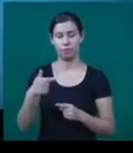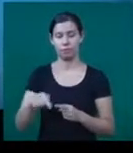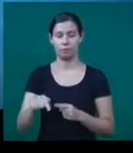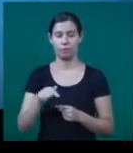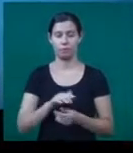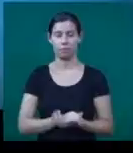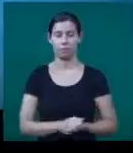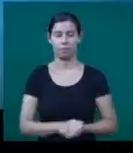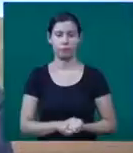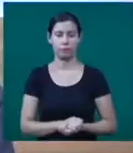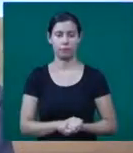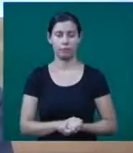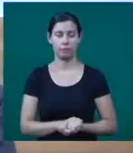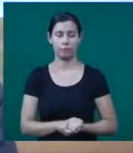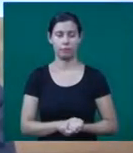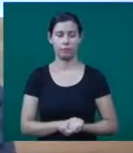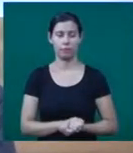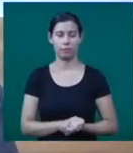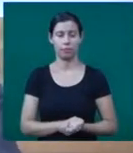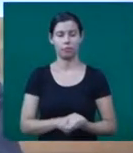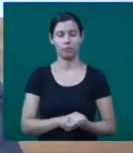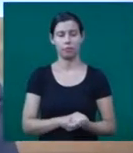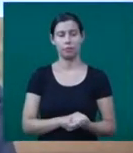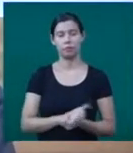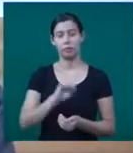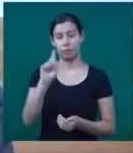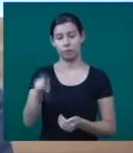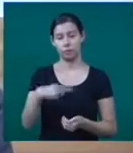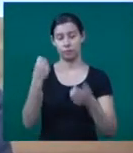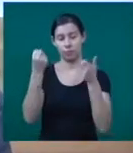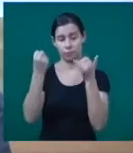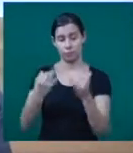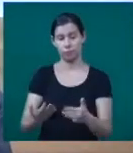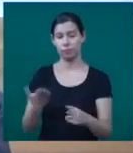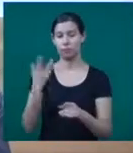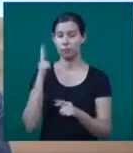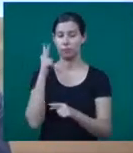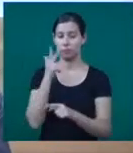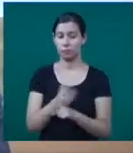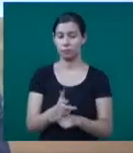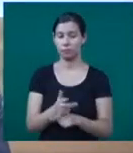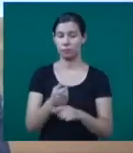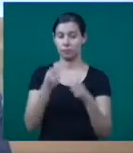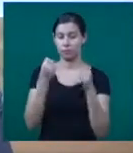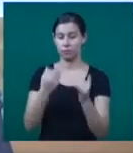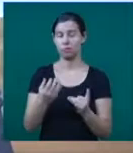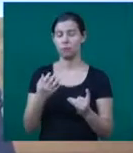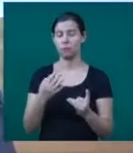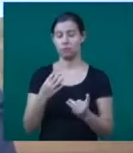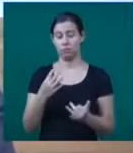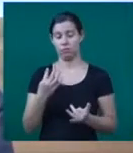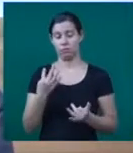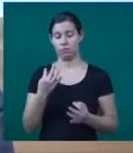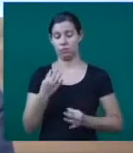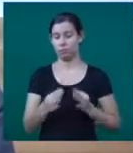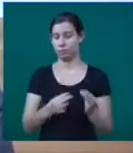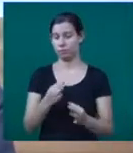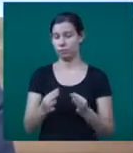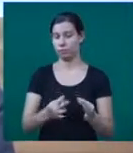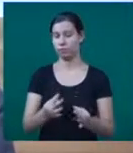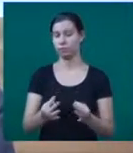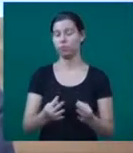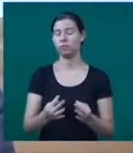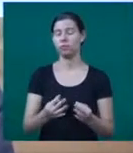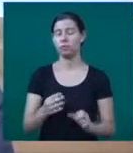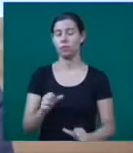graus. E daqui a pouco, um curta-metragem que fala da compulsão pelas tecnologias e mudanças nas relações humanas